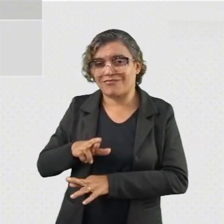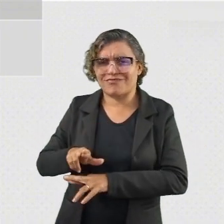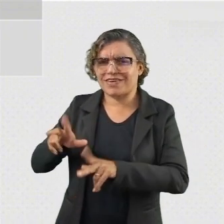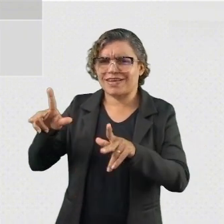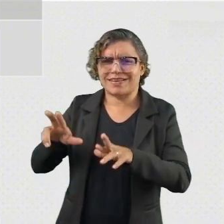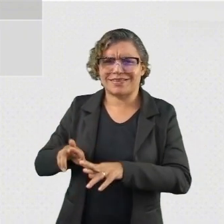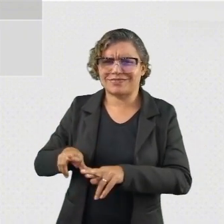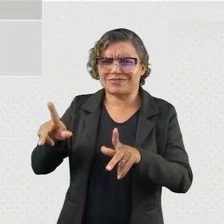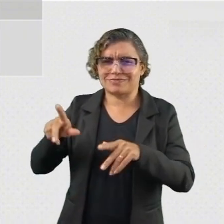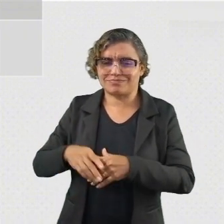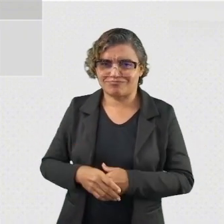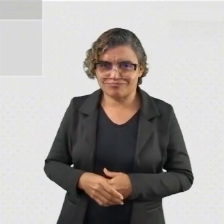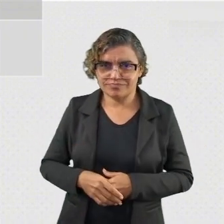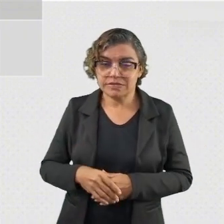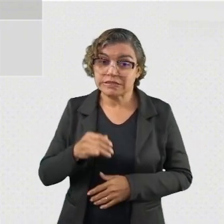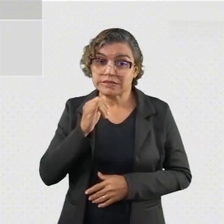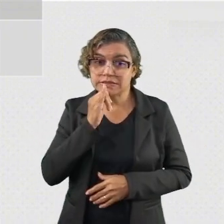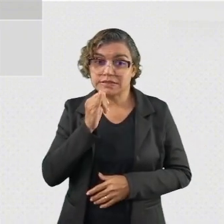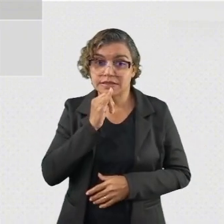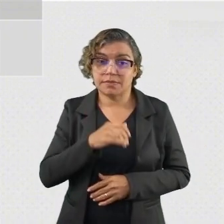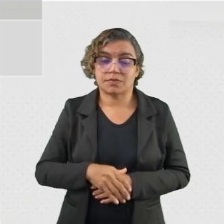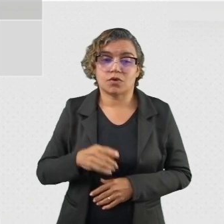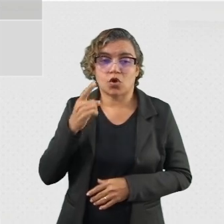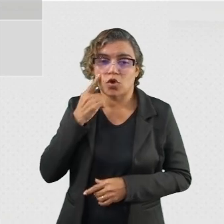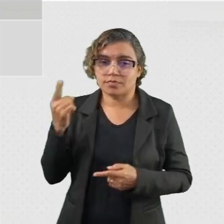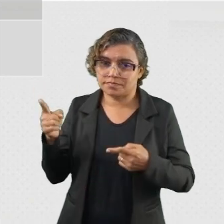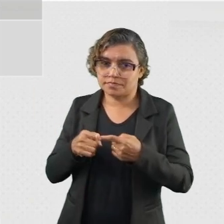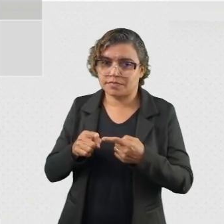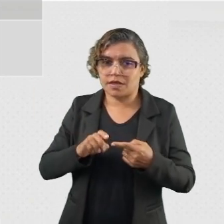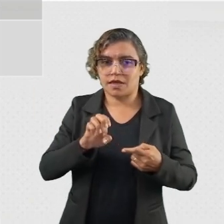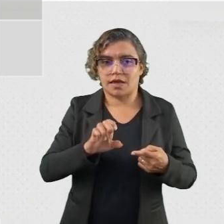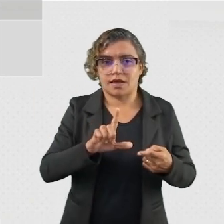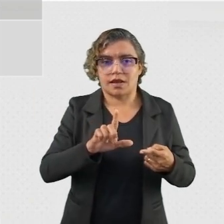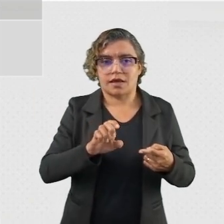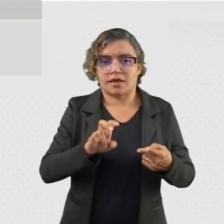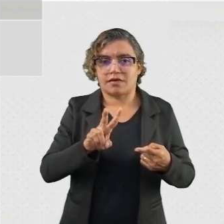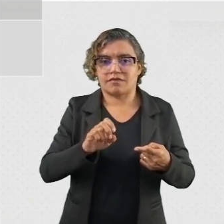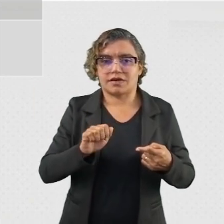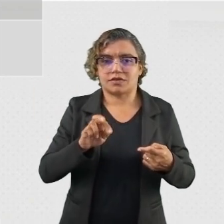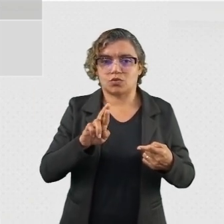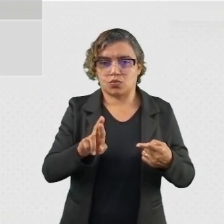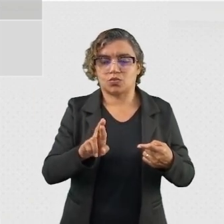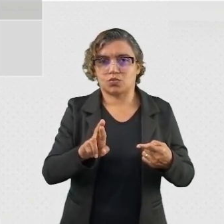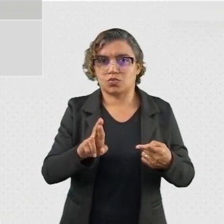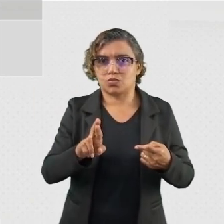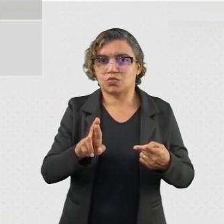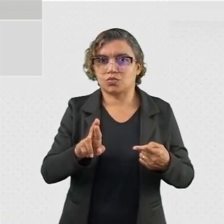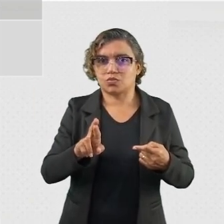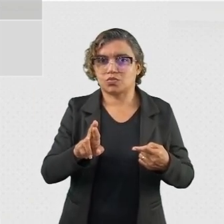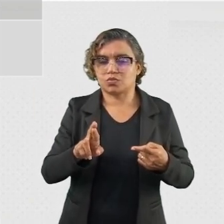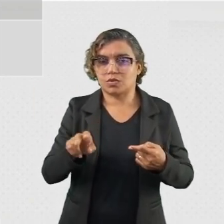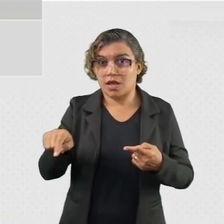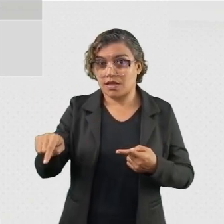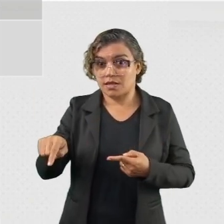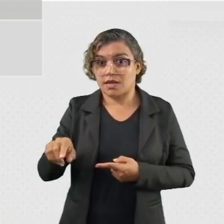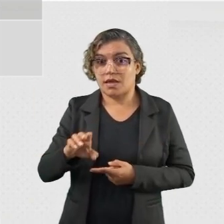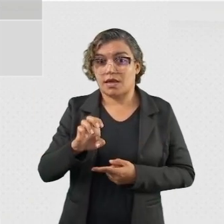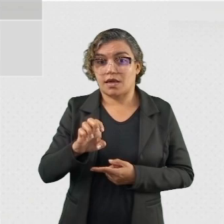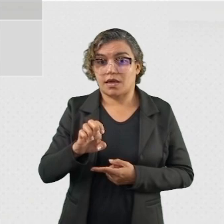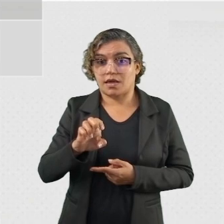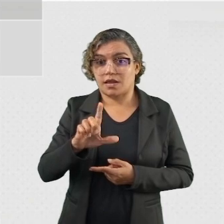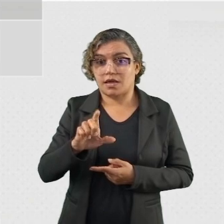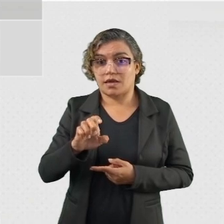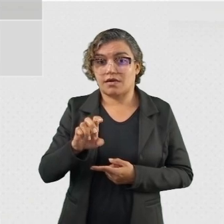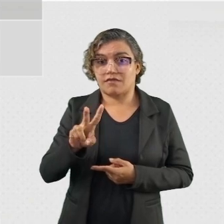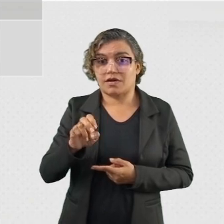completamente diferente. Por exemplo, elevador. No inglês americano, elevator ou elevator.